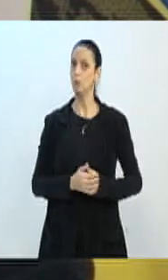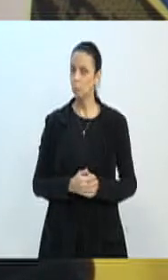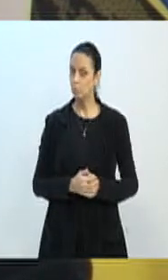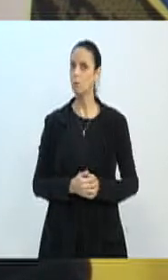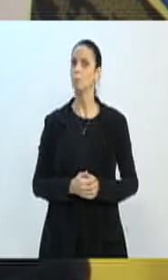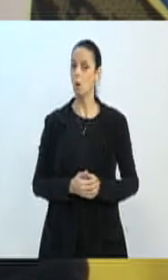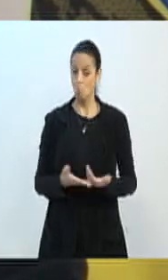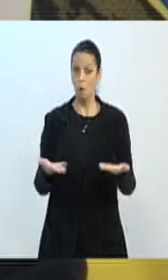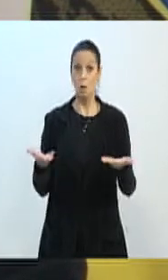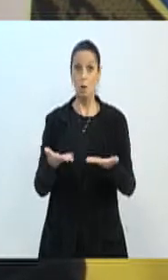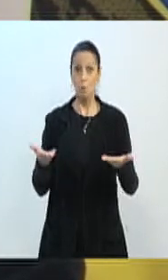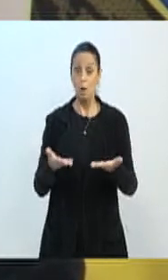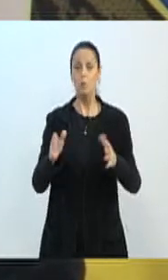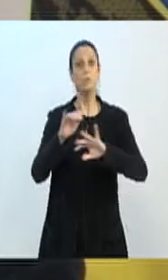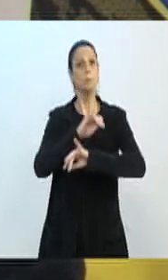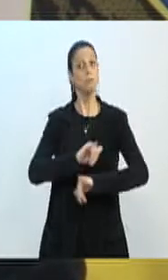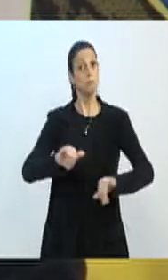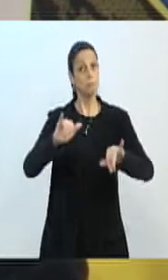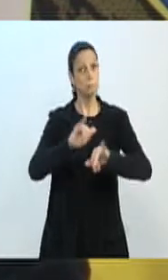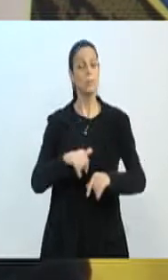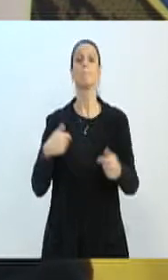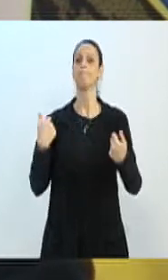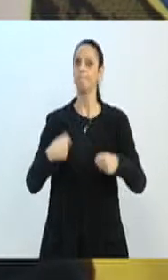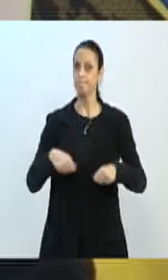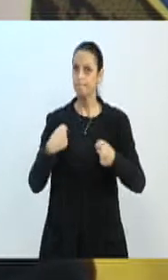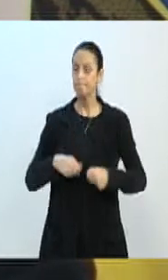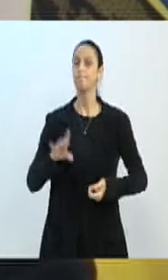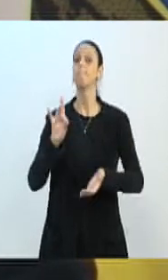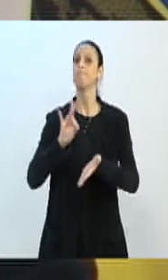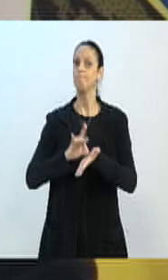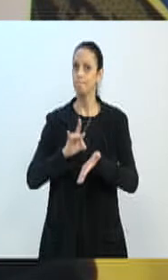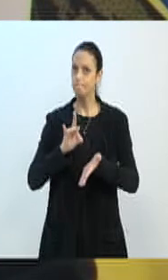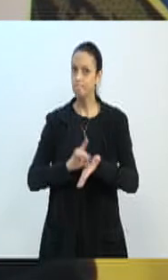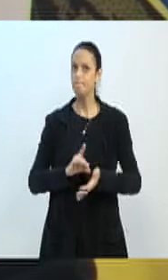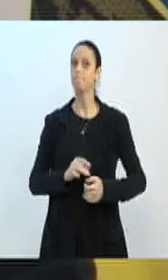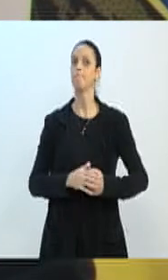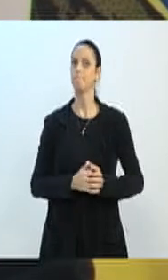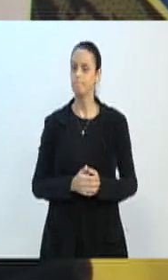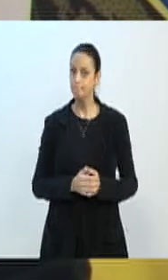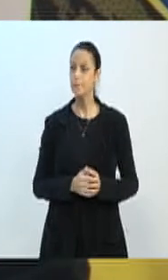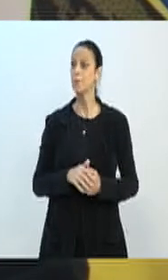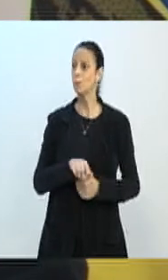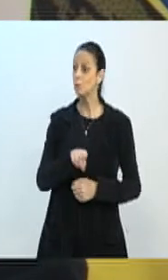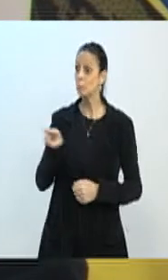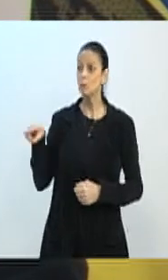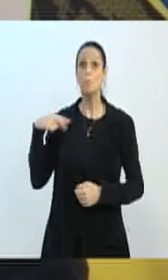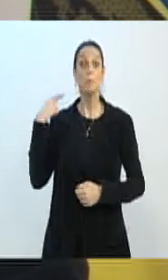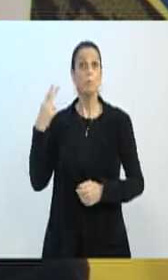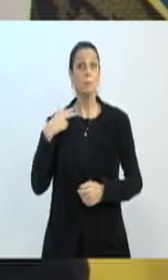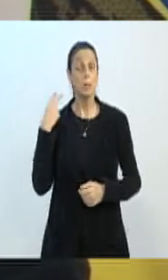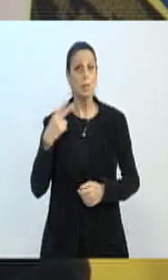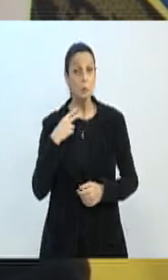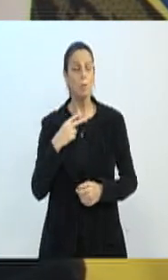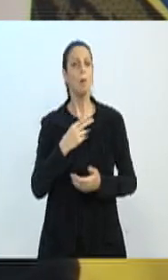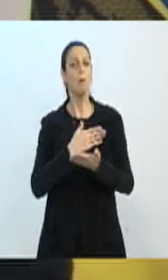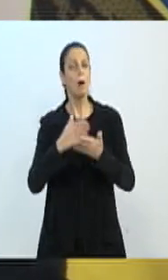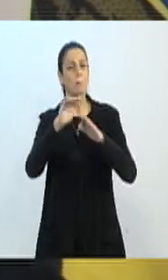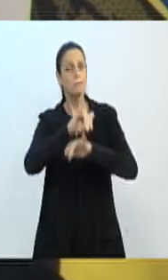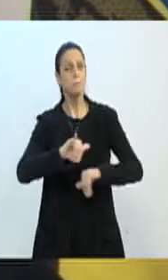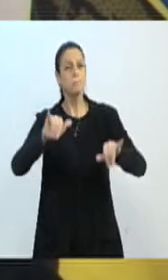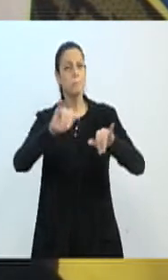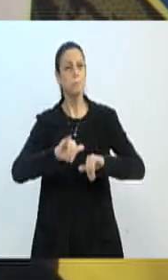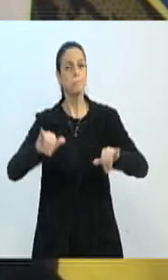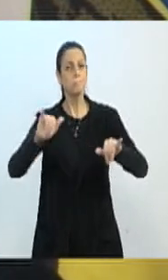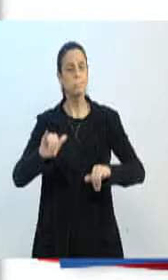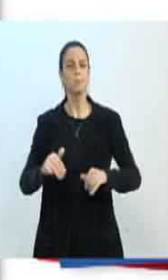matéria hoje é temos que mobilizar mobilizar os vereadores para que levem a informação